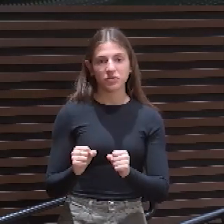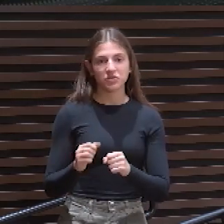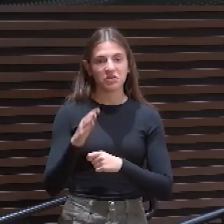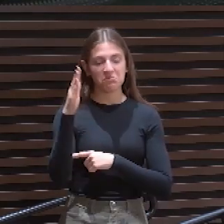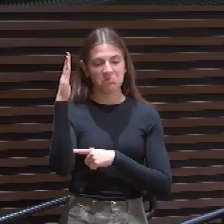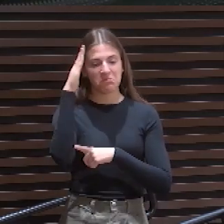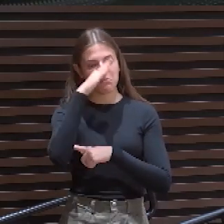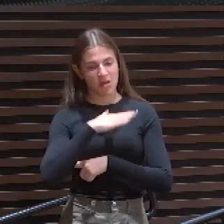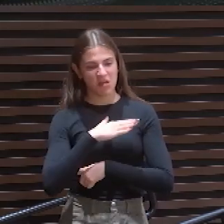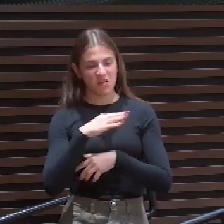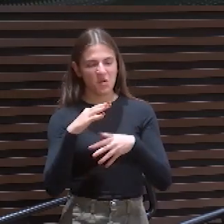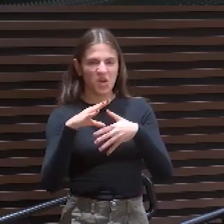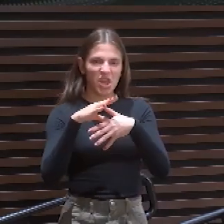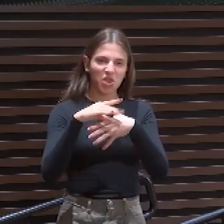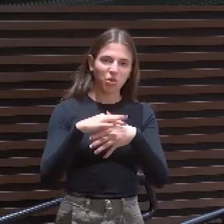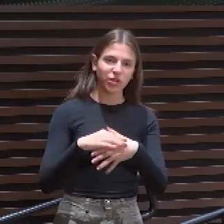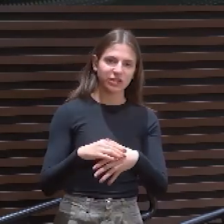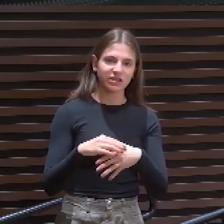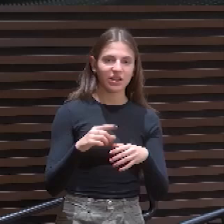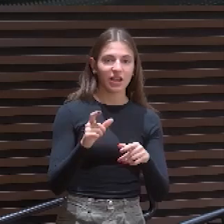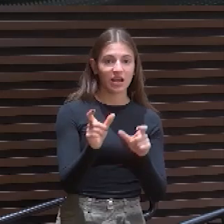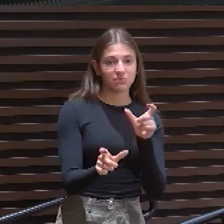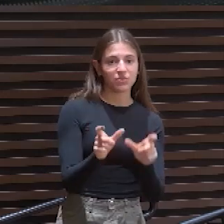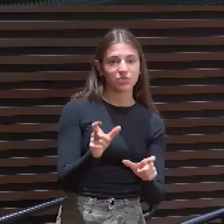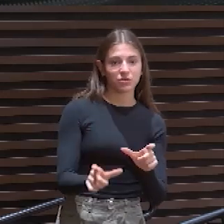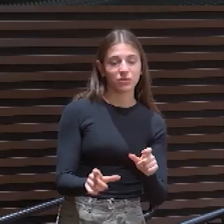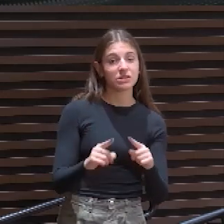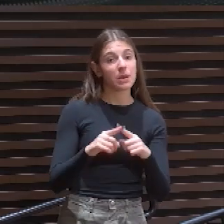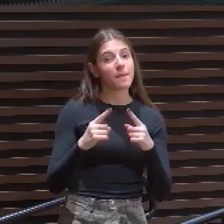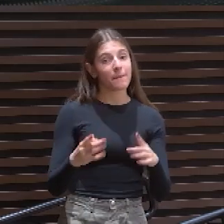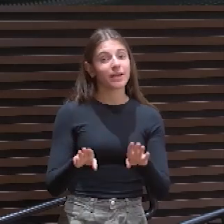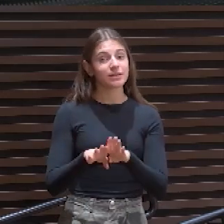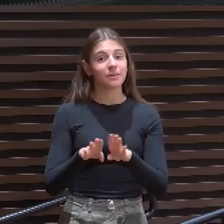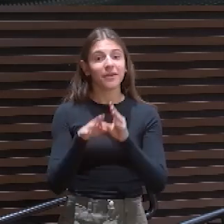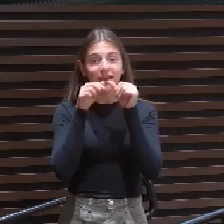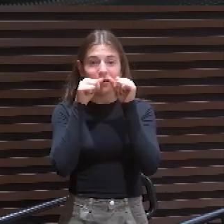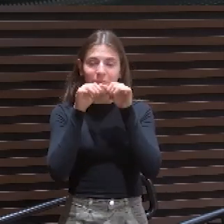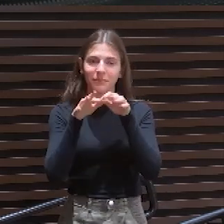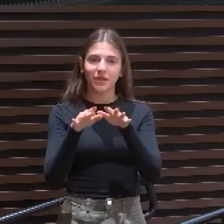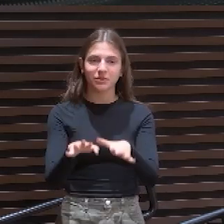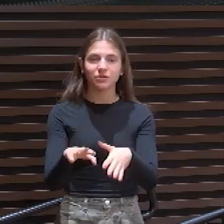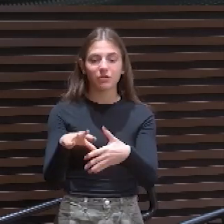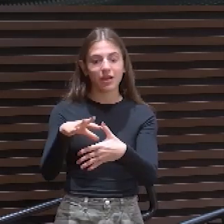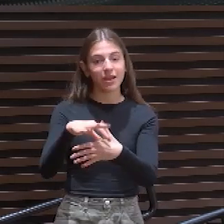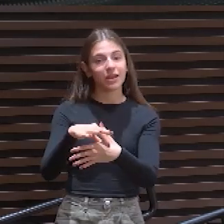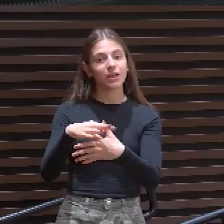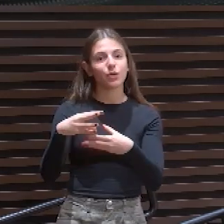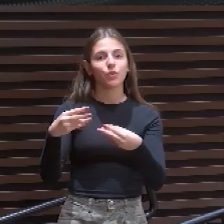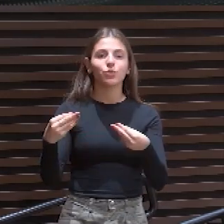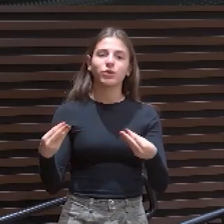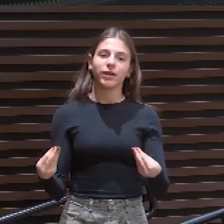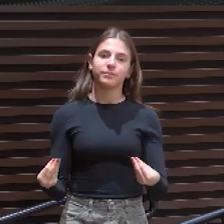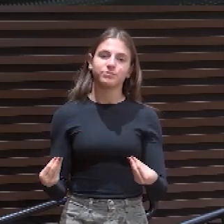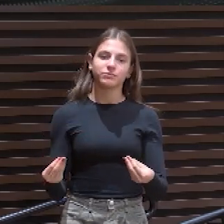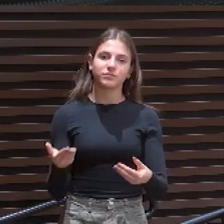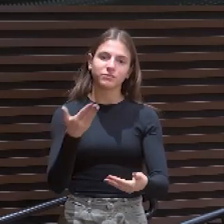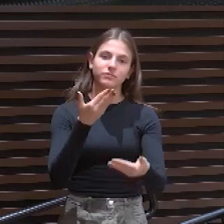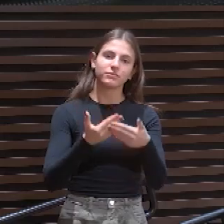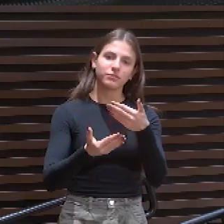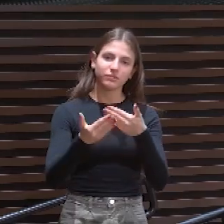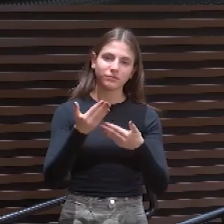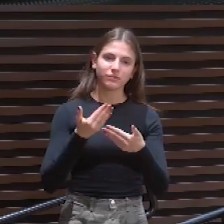por meio de maldizer, mas também pode abençoar e curar por meio